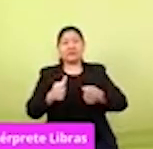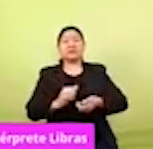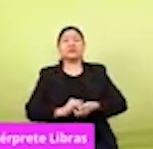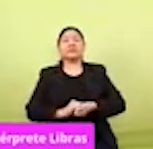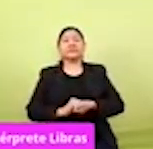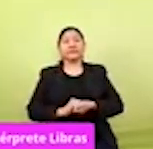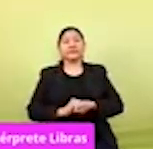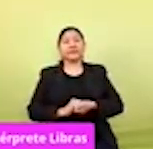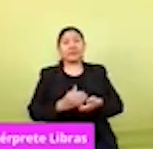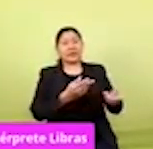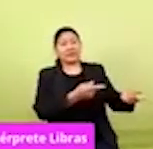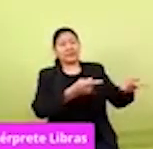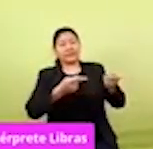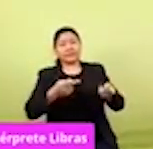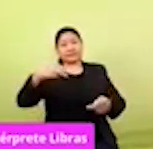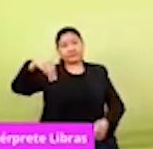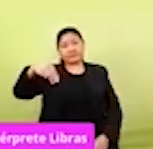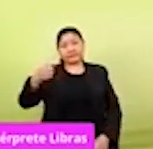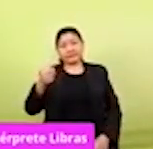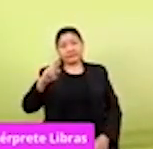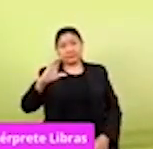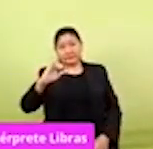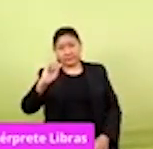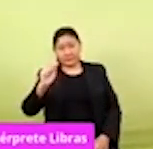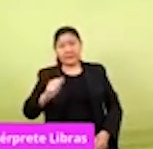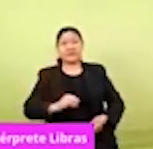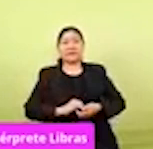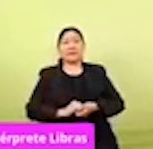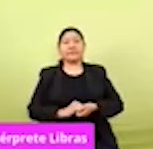Márcia. Agradeço aí a participação.